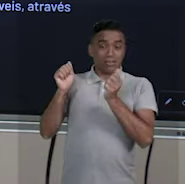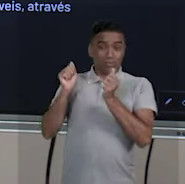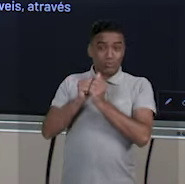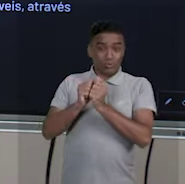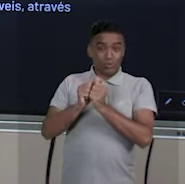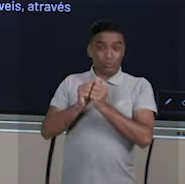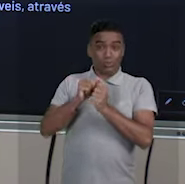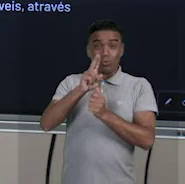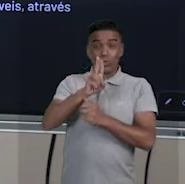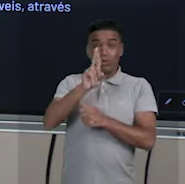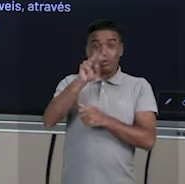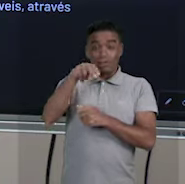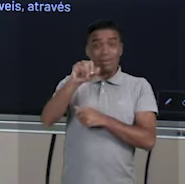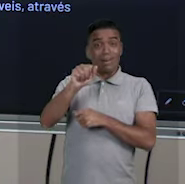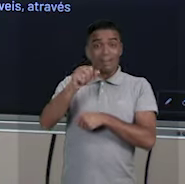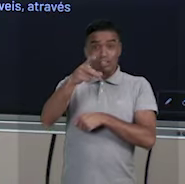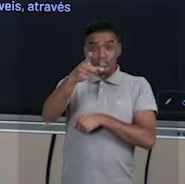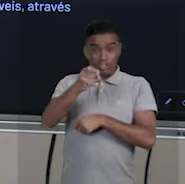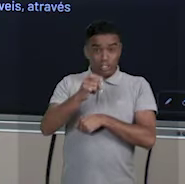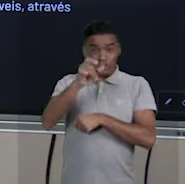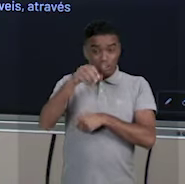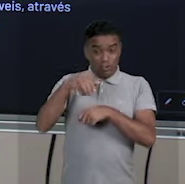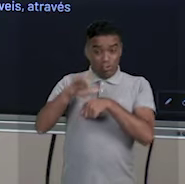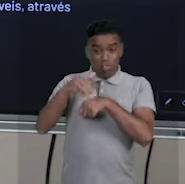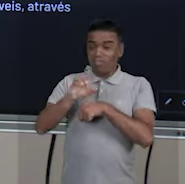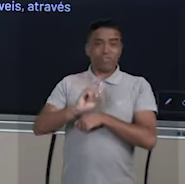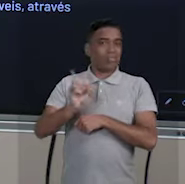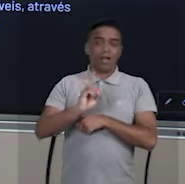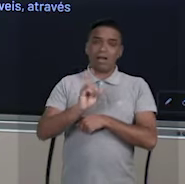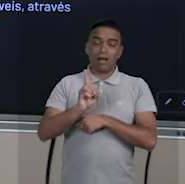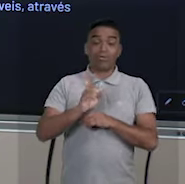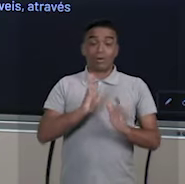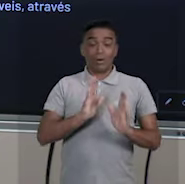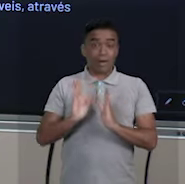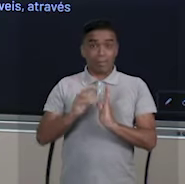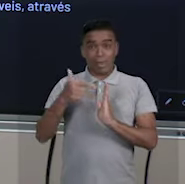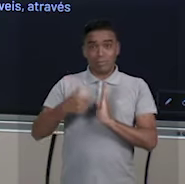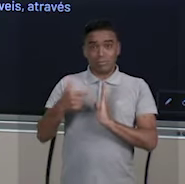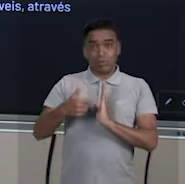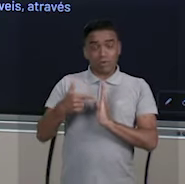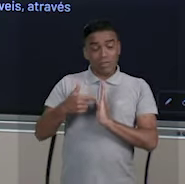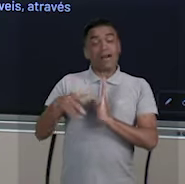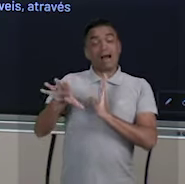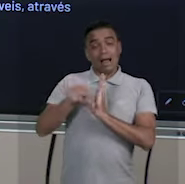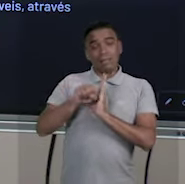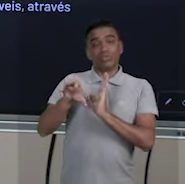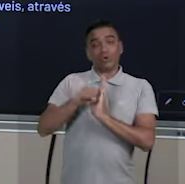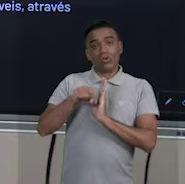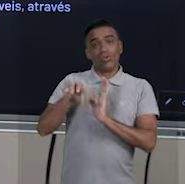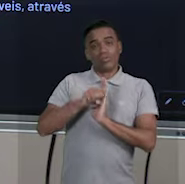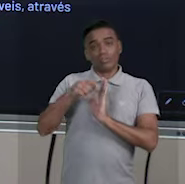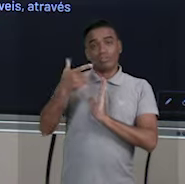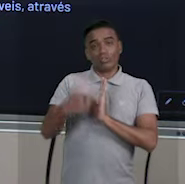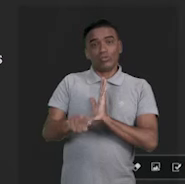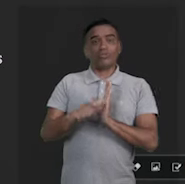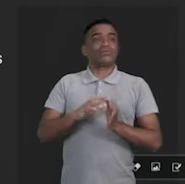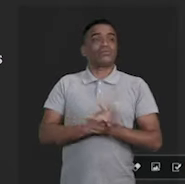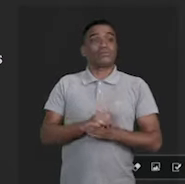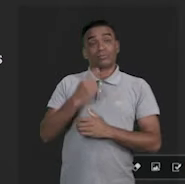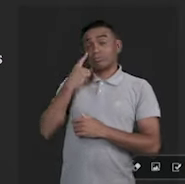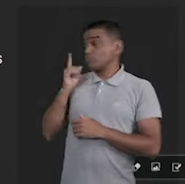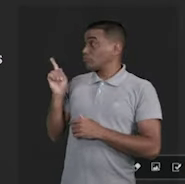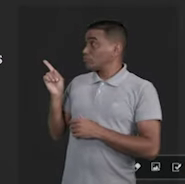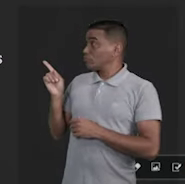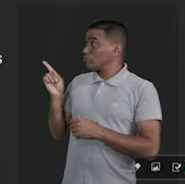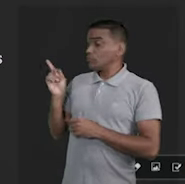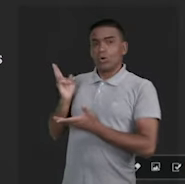tem que ser reabsorvida pelo corpo. Então, nessa etapa 2, ela vai ser reabsorvida. E olha só, a gente tem uma